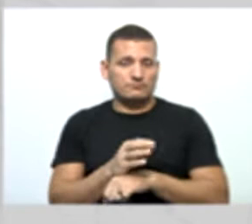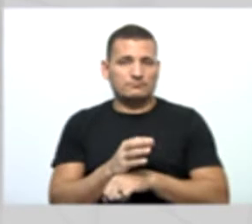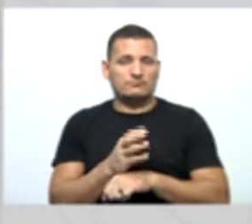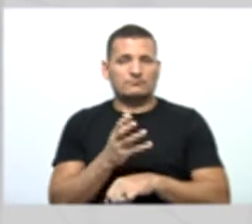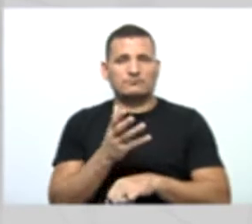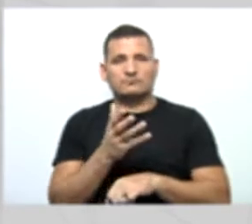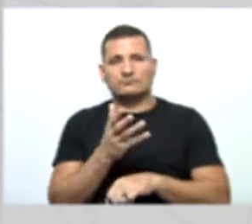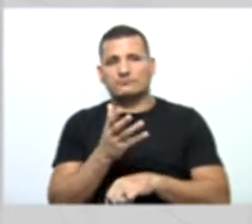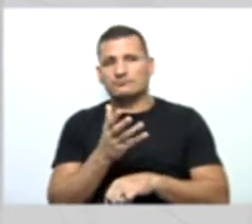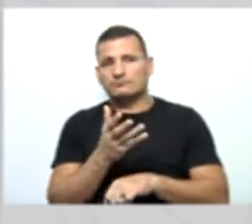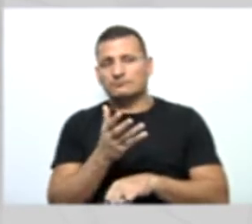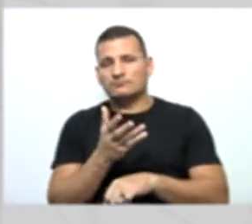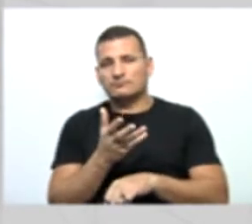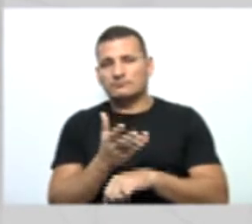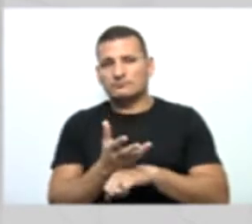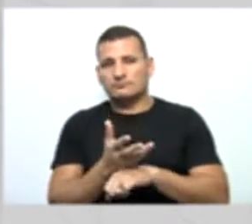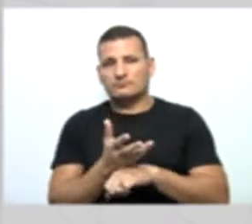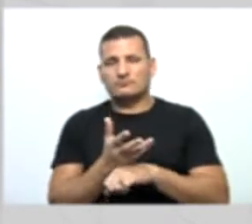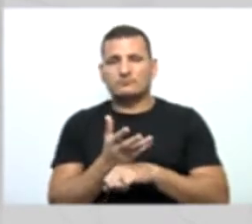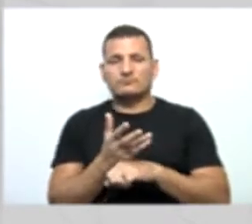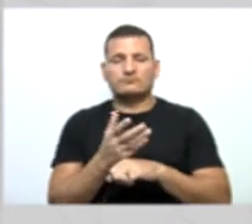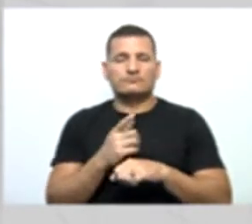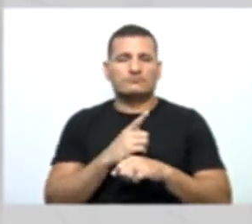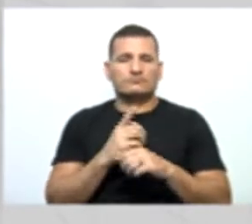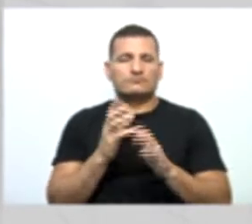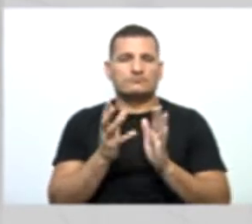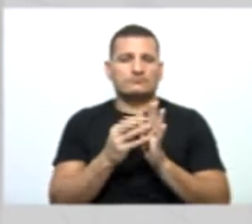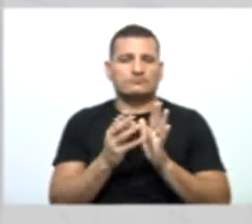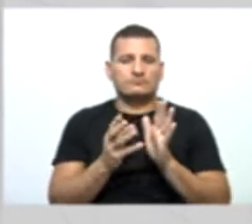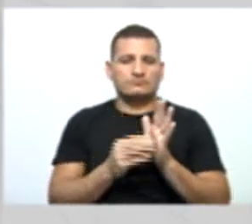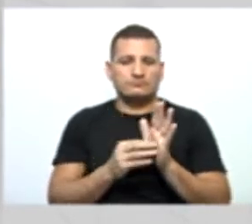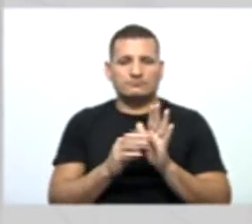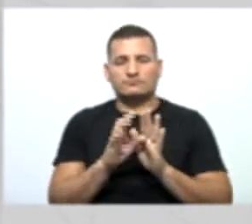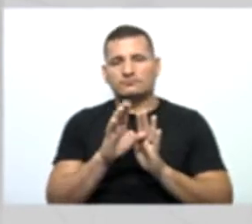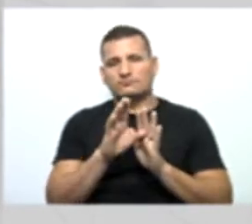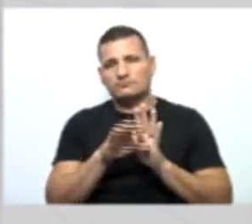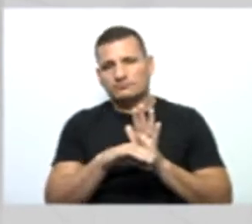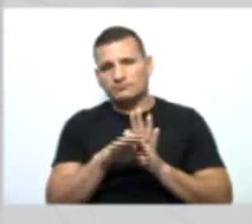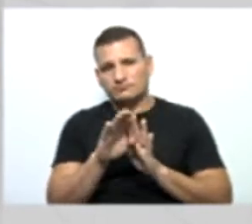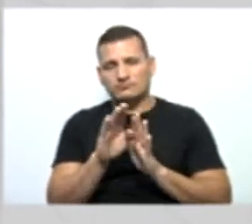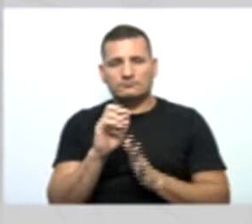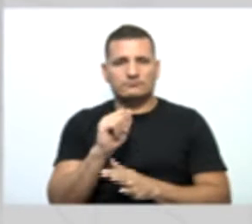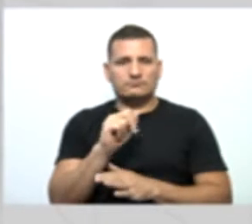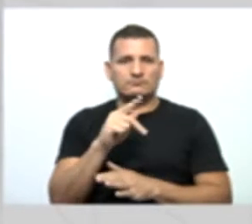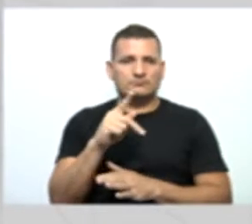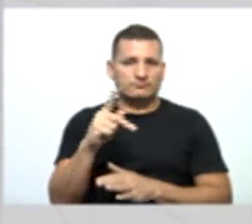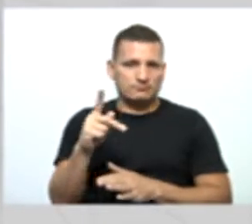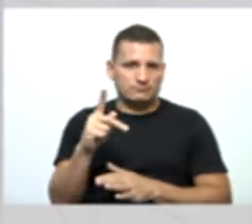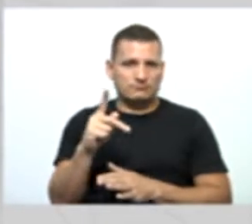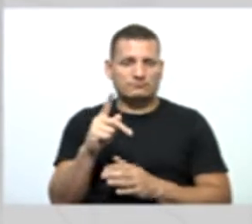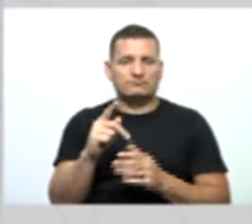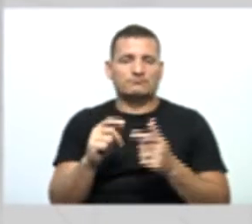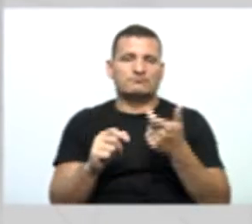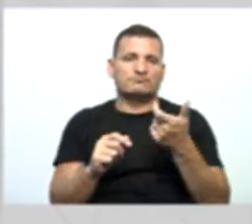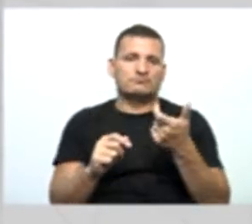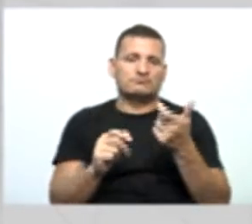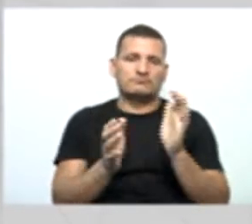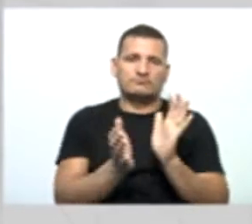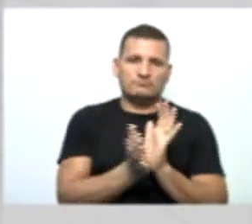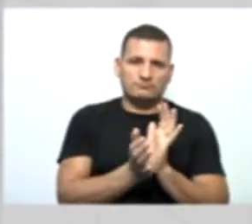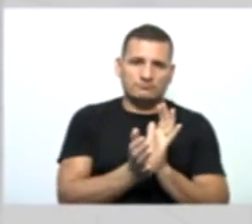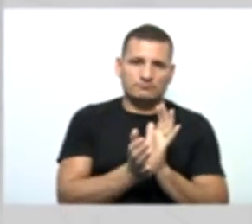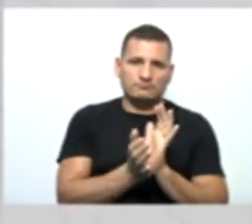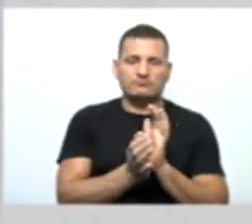de introdução de conceitos e aplicações, conversão de tipos de dados, classes, conceitos sobre